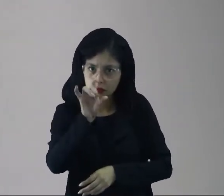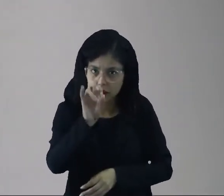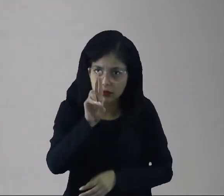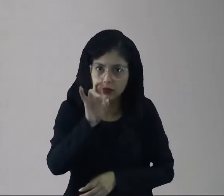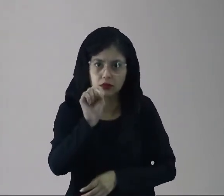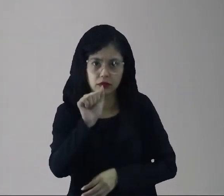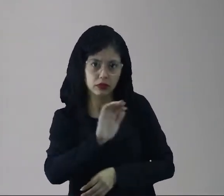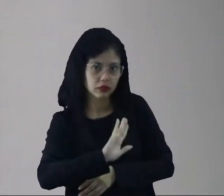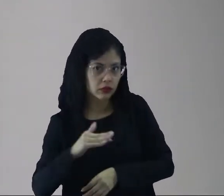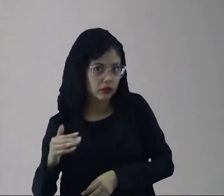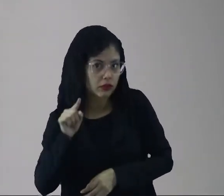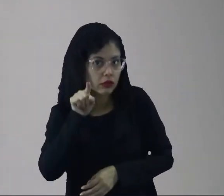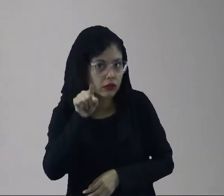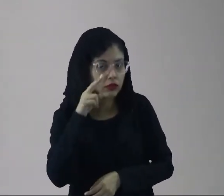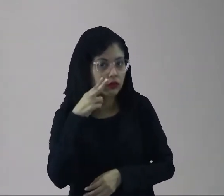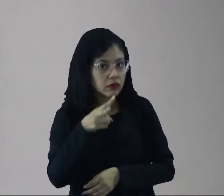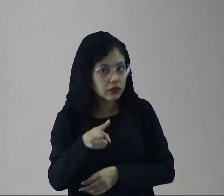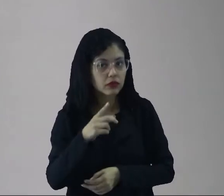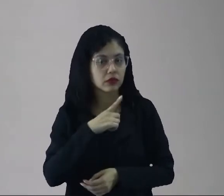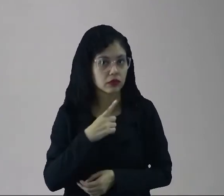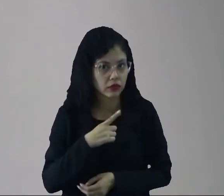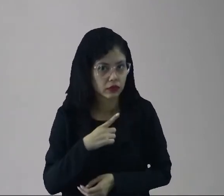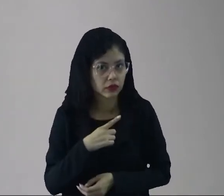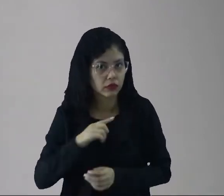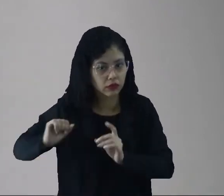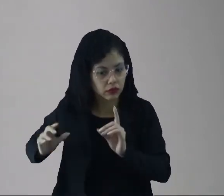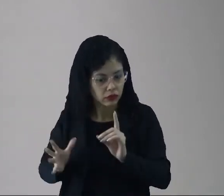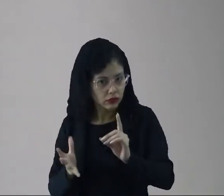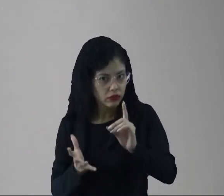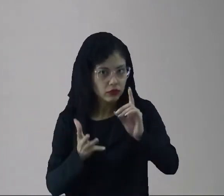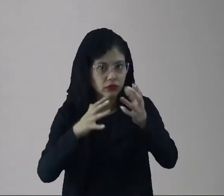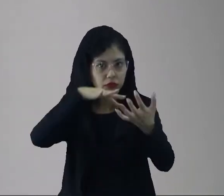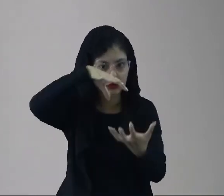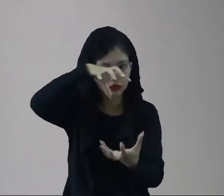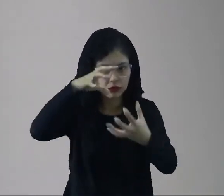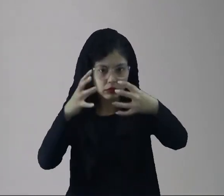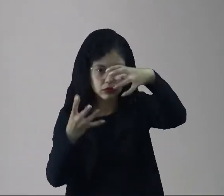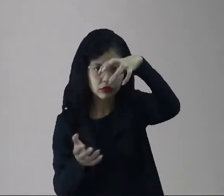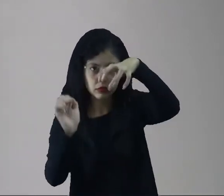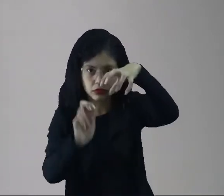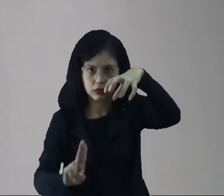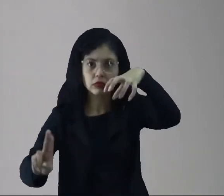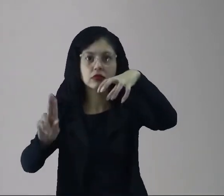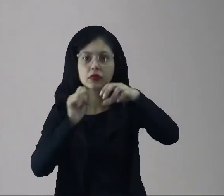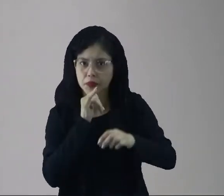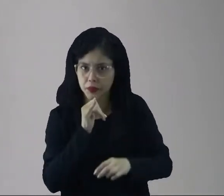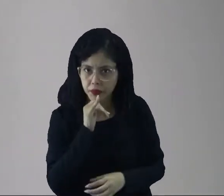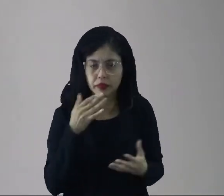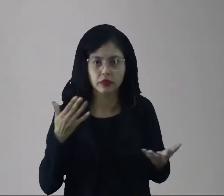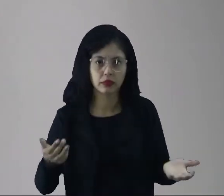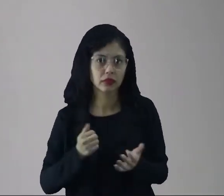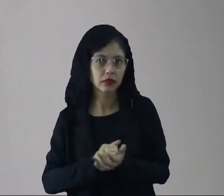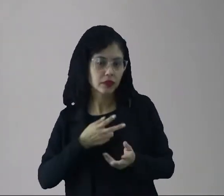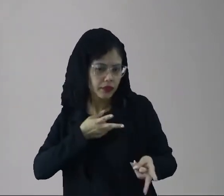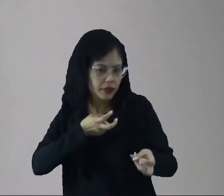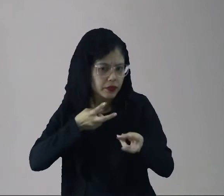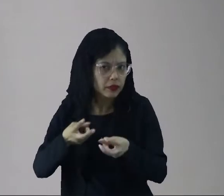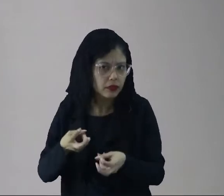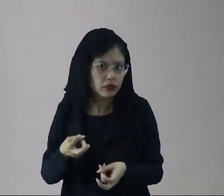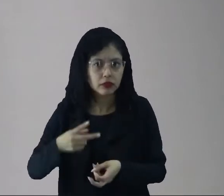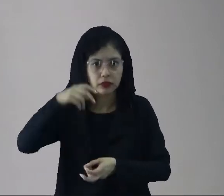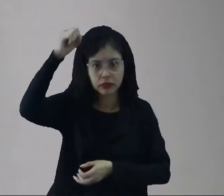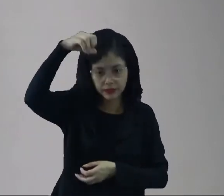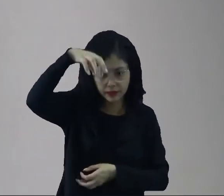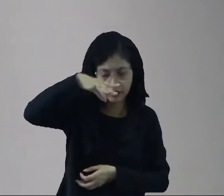polos. Quando você vê uma área que dá ênfase para a questão da Europa, então a minha perspectiva, a